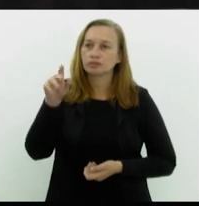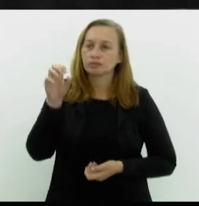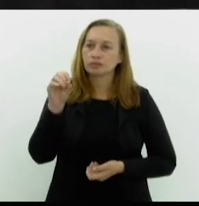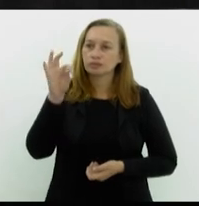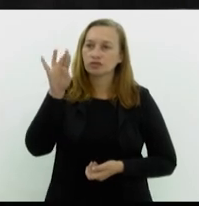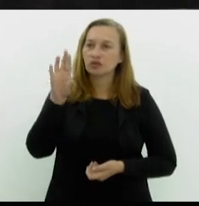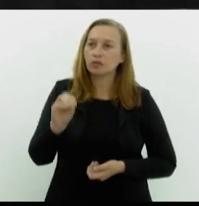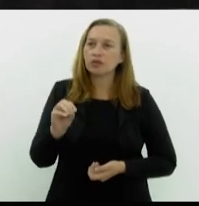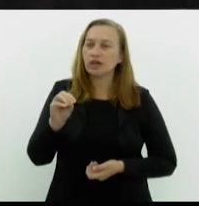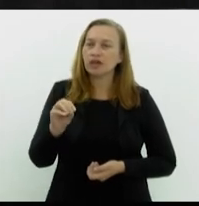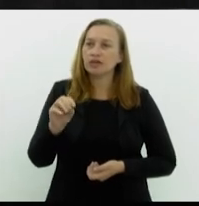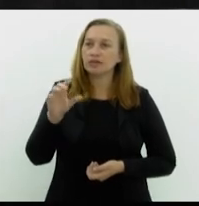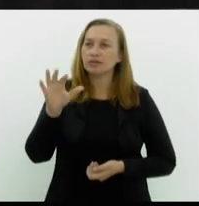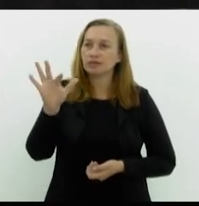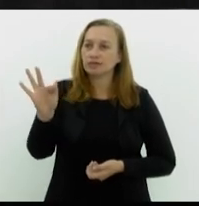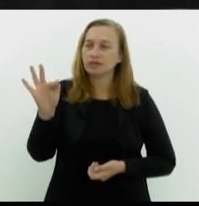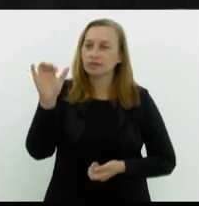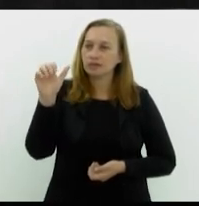facultativo.